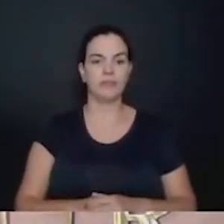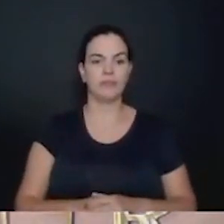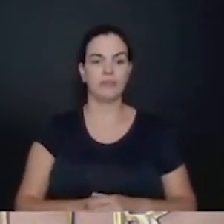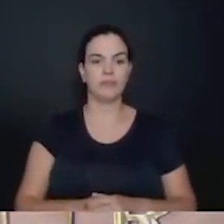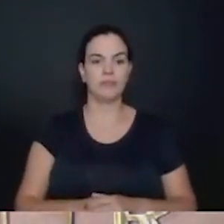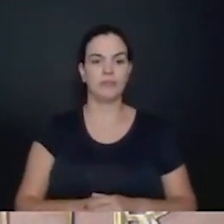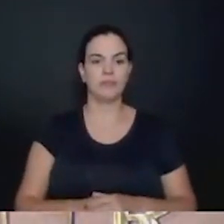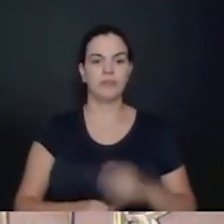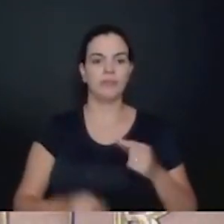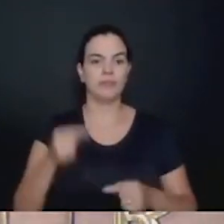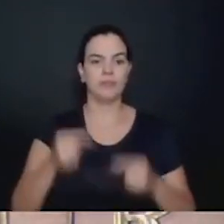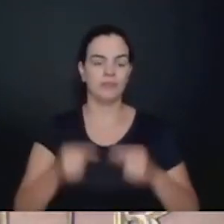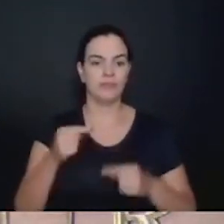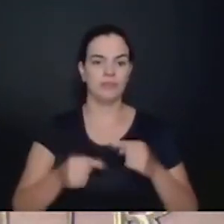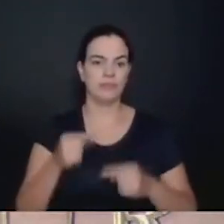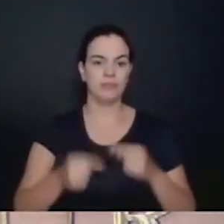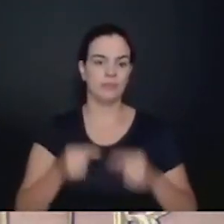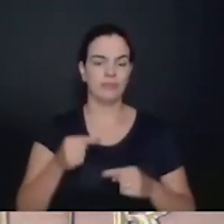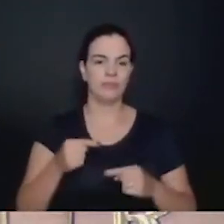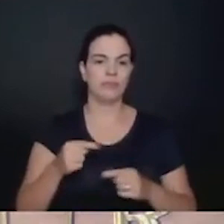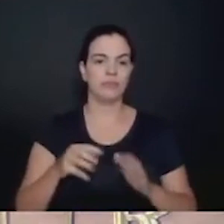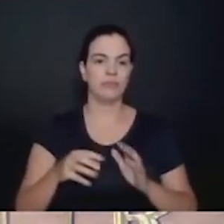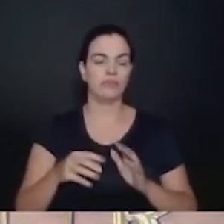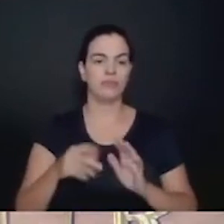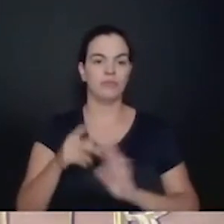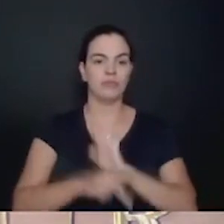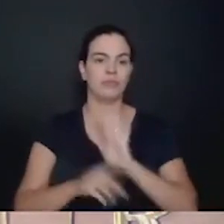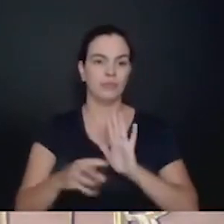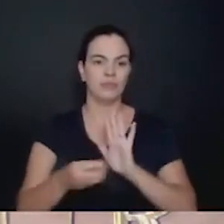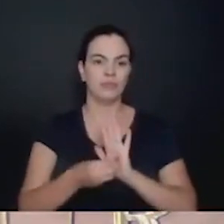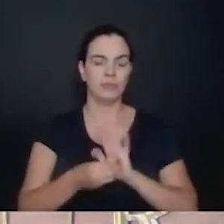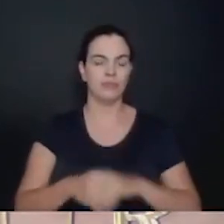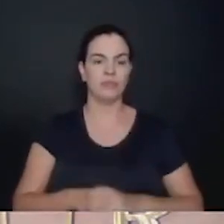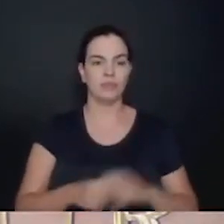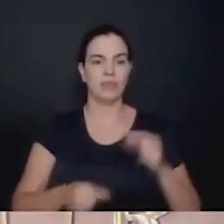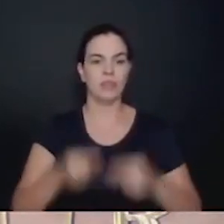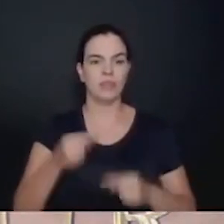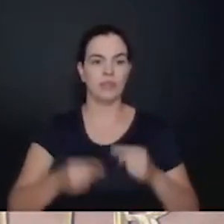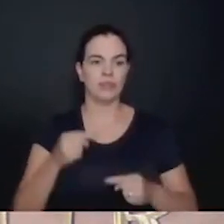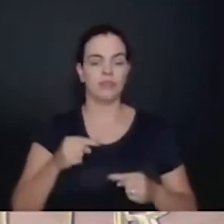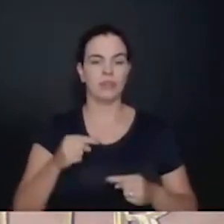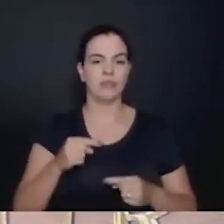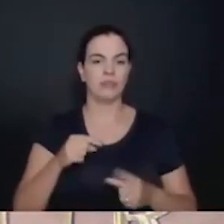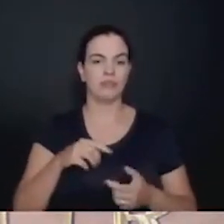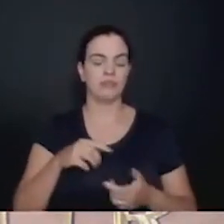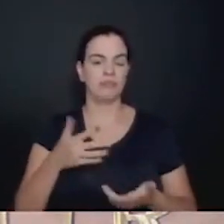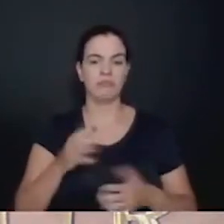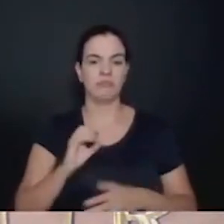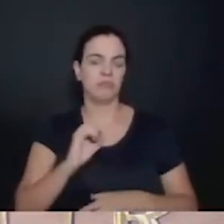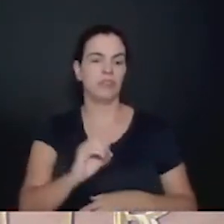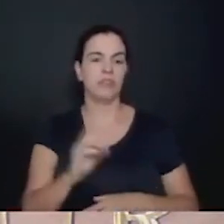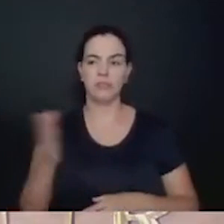Discussão, sim, projeto e emenda. Não há quem queira discutir a matéria, sobejamente esclarecida pelo autor,